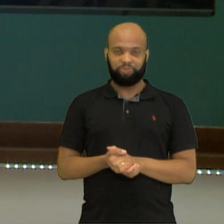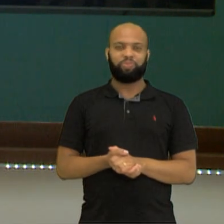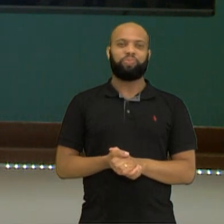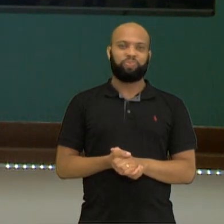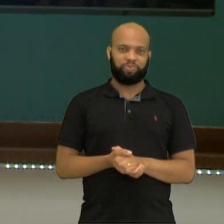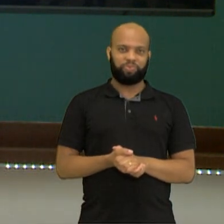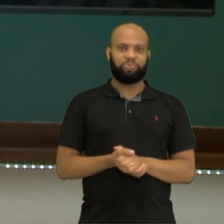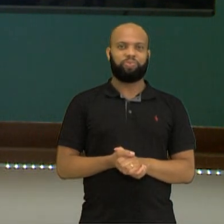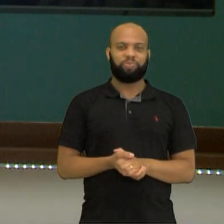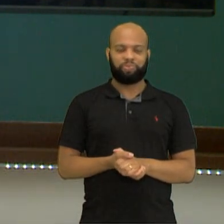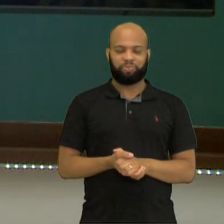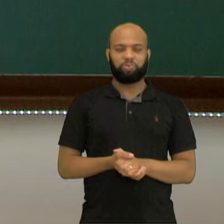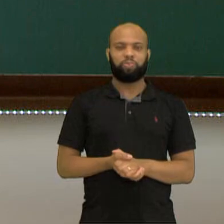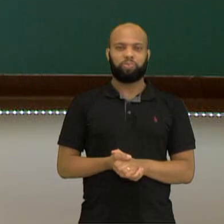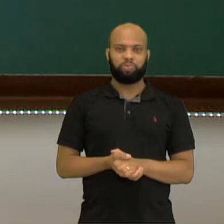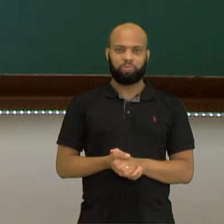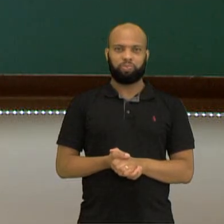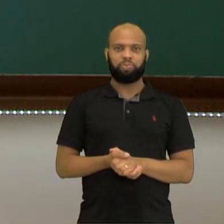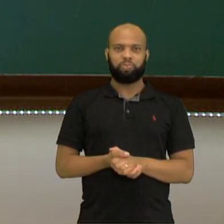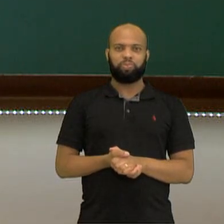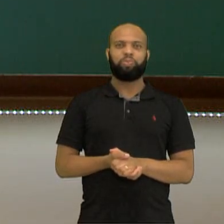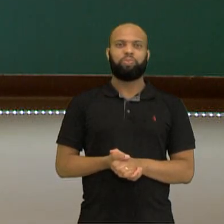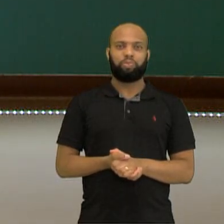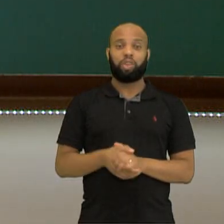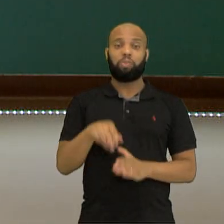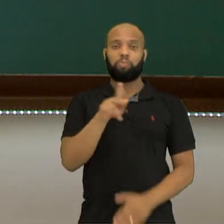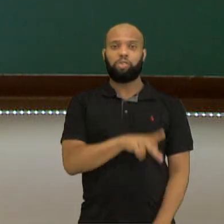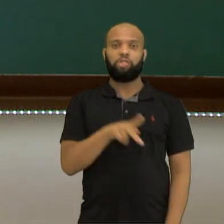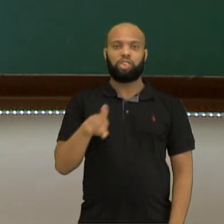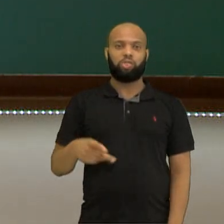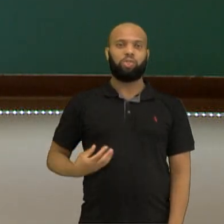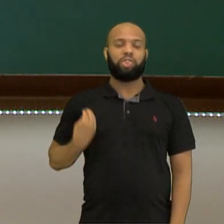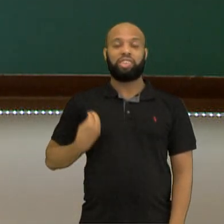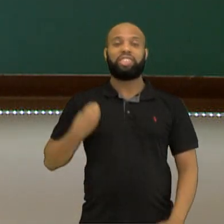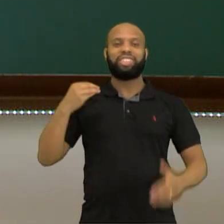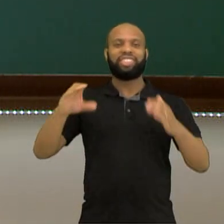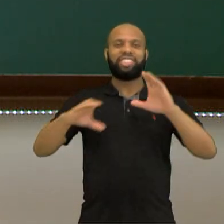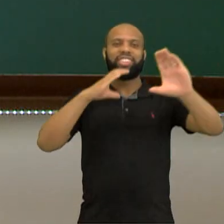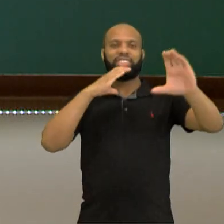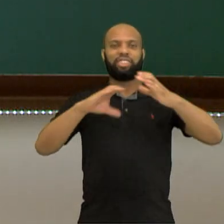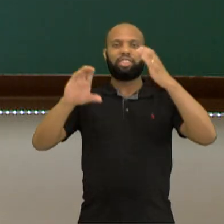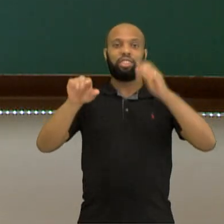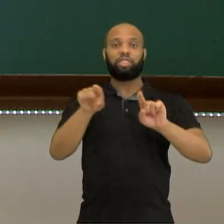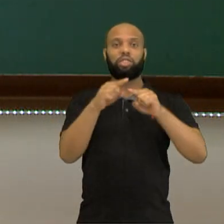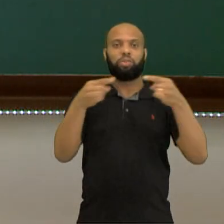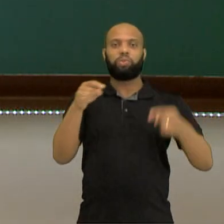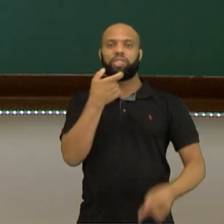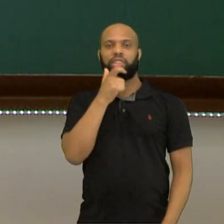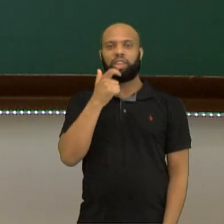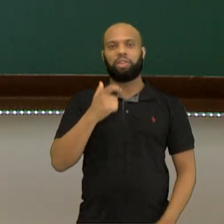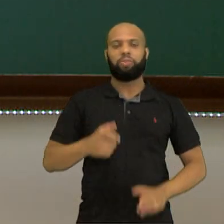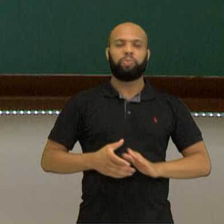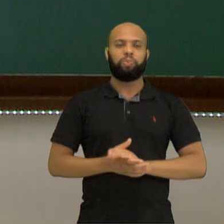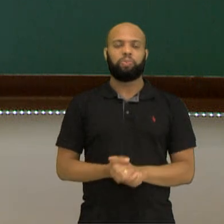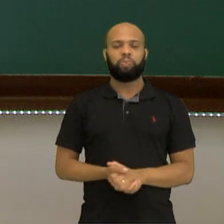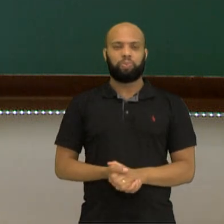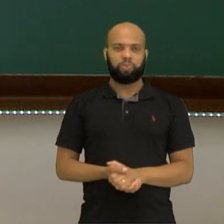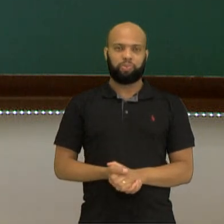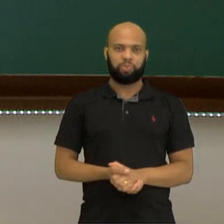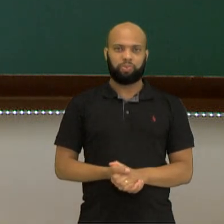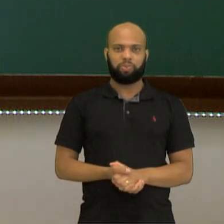Soon and very soon we are going to see the King.